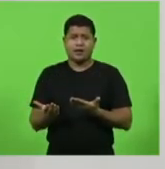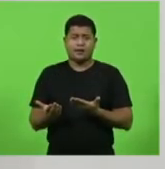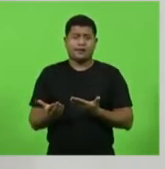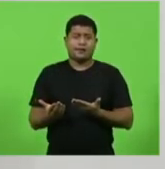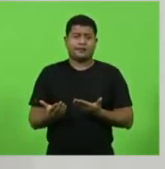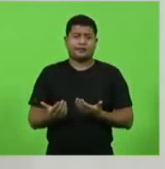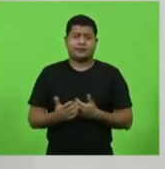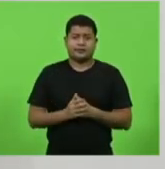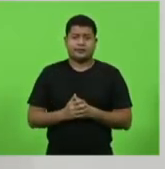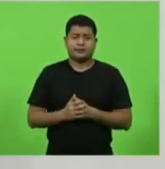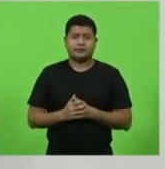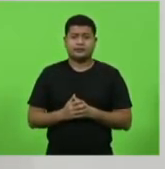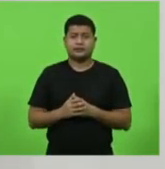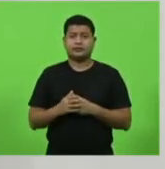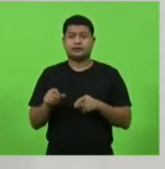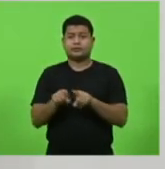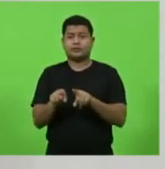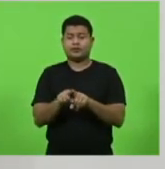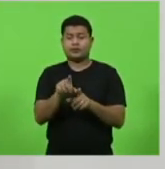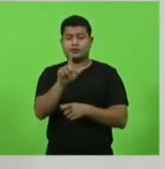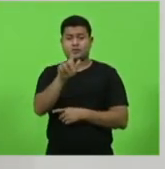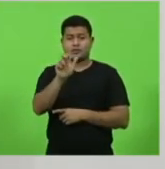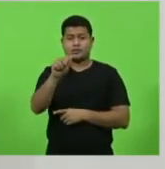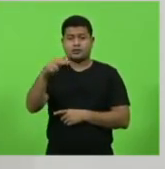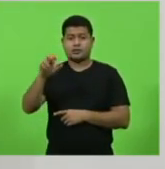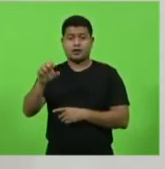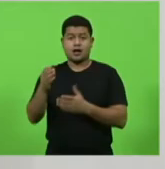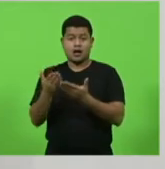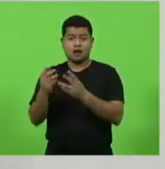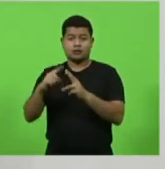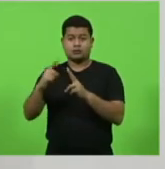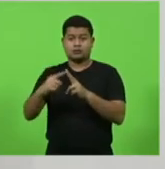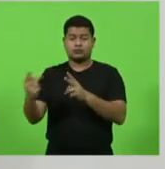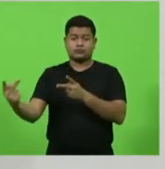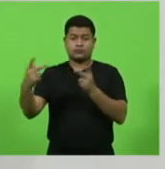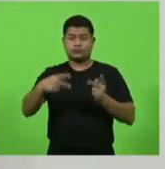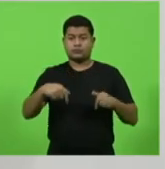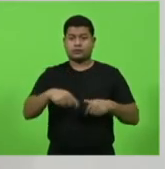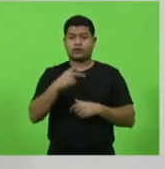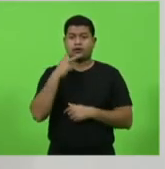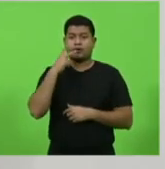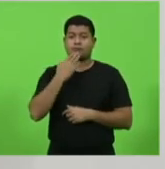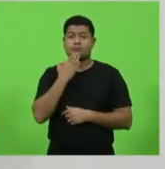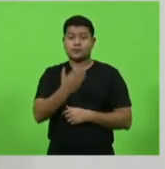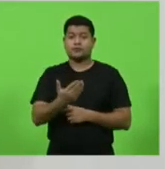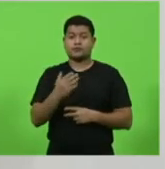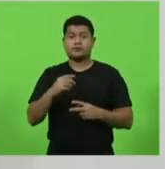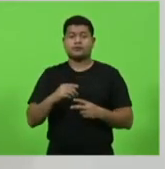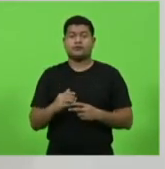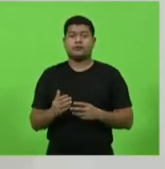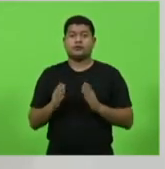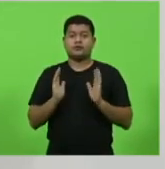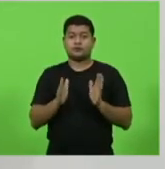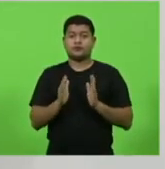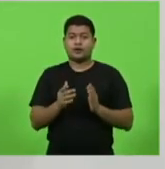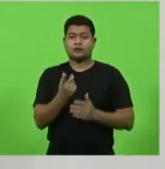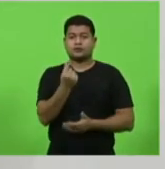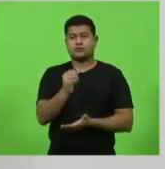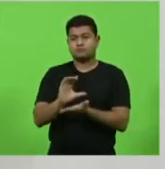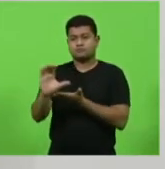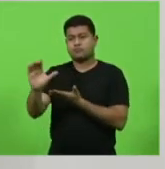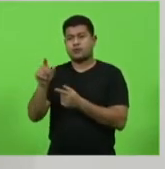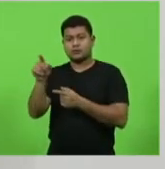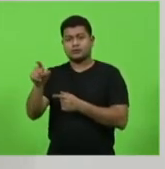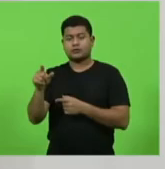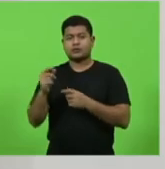vereador, que também estão pleiteando, assim como outros recursos que já chegaram ao município de